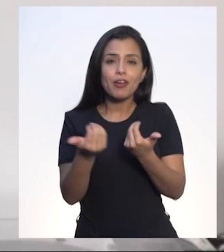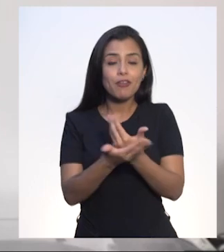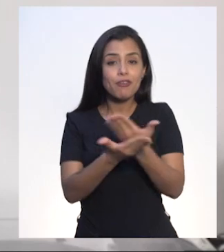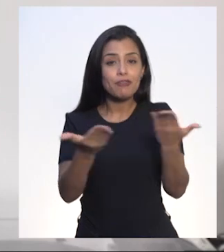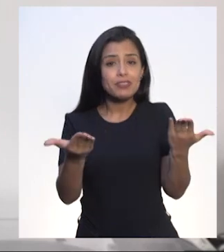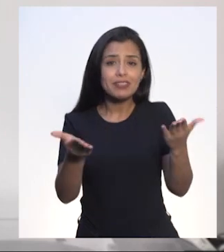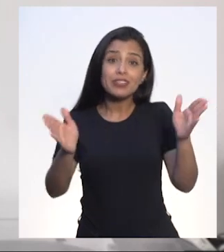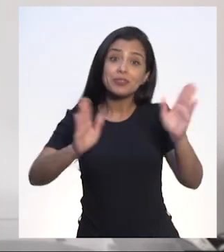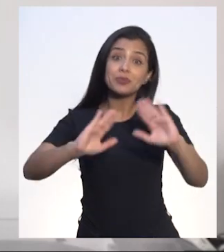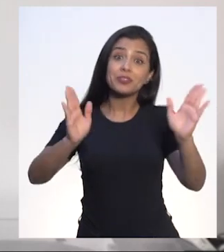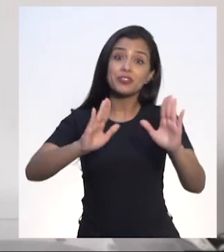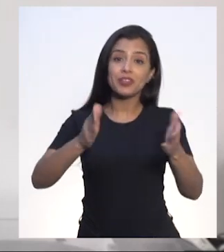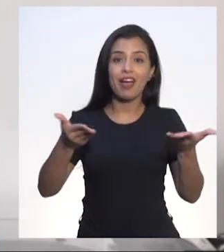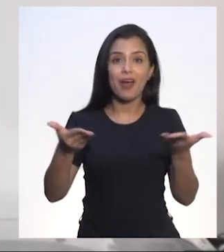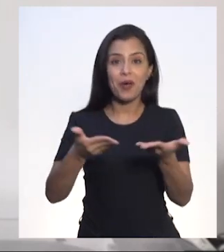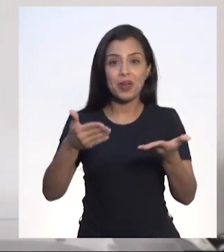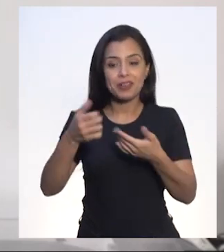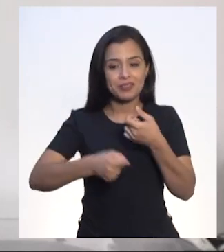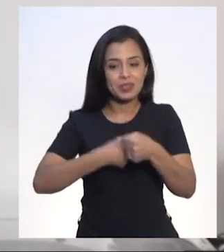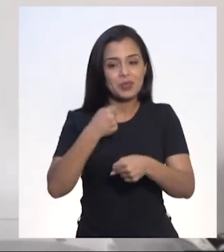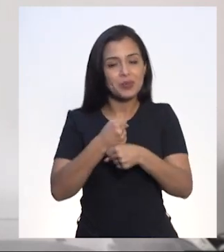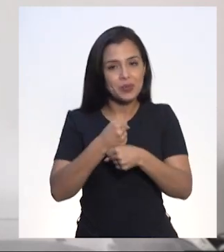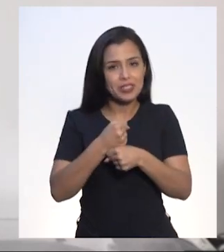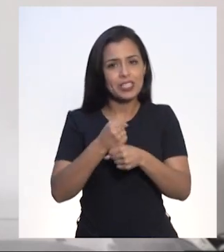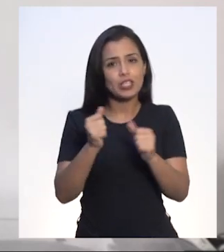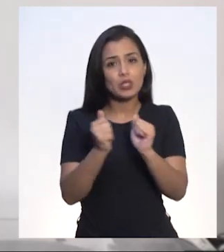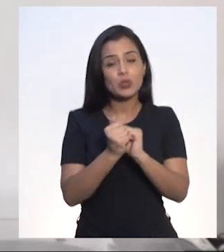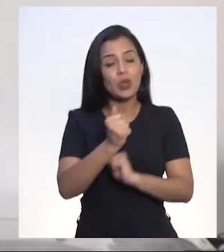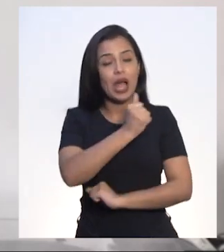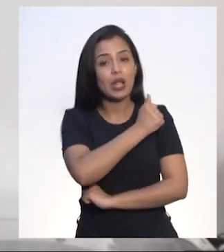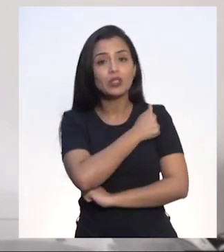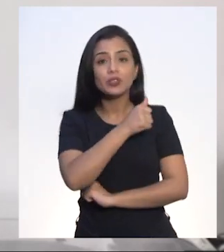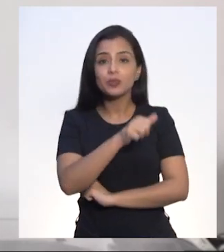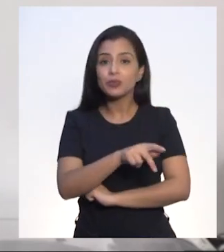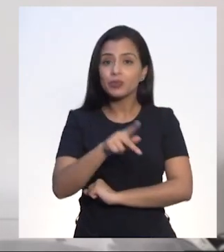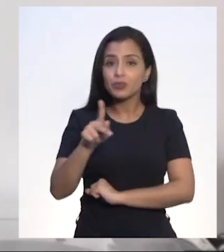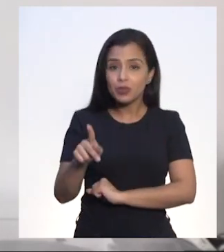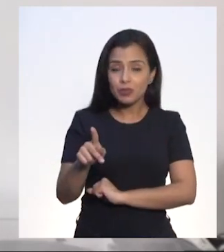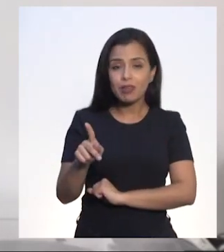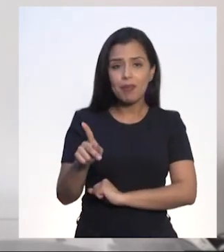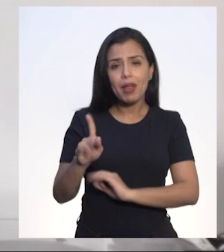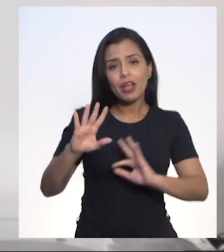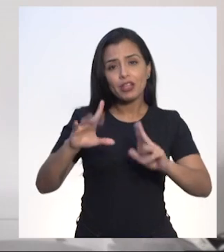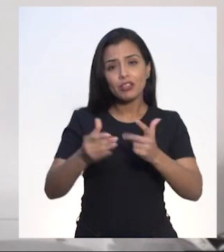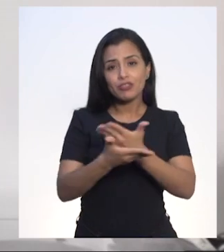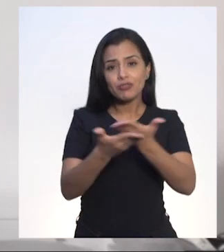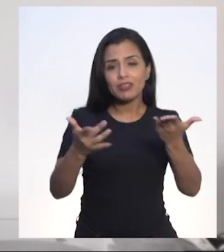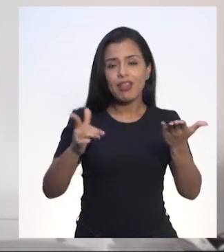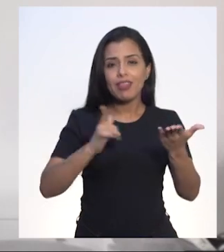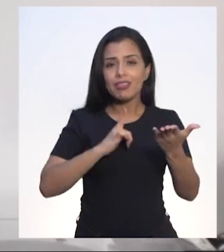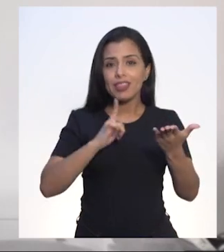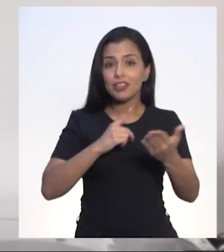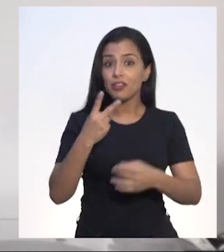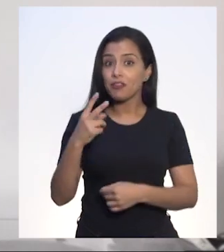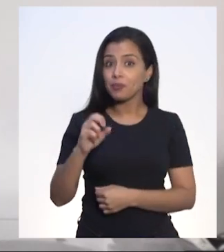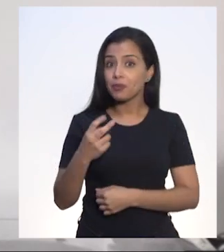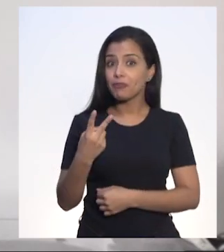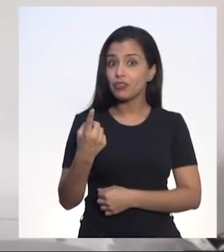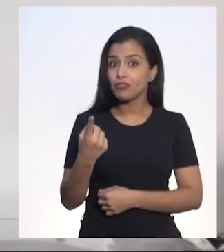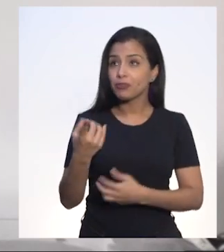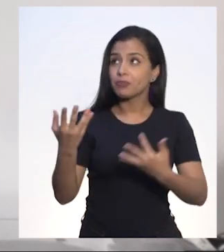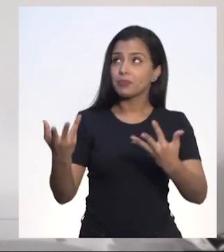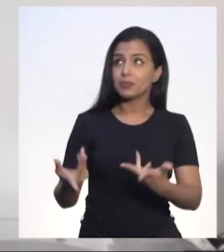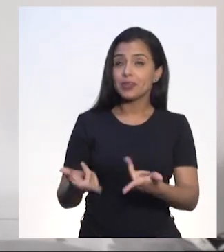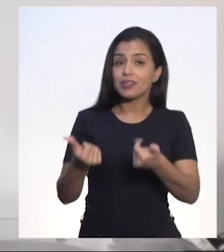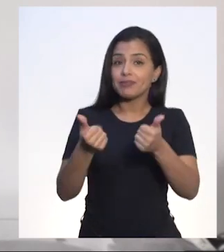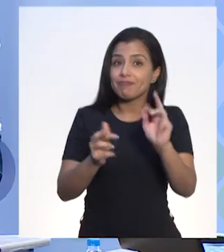me despedindo desse momento, com os alunos e professores, para que todos tenham um excelente 2021, o que